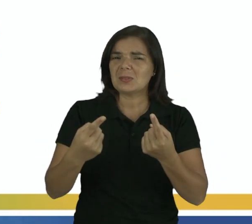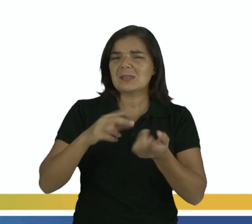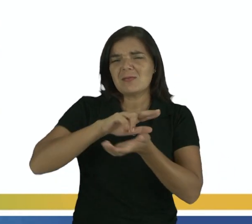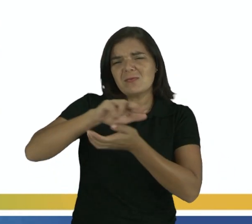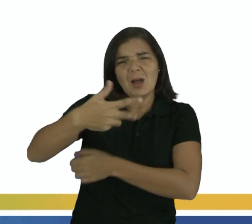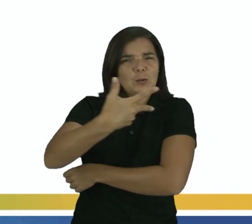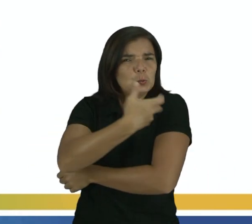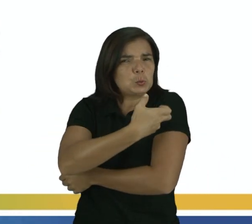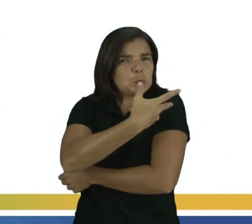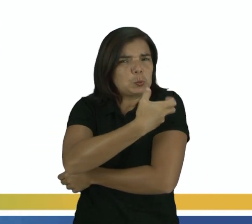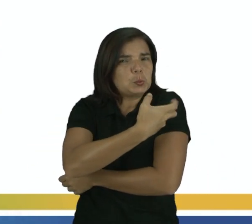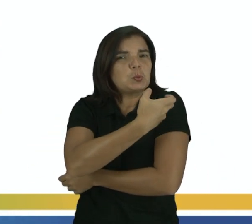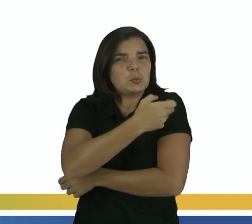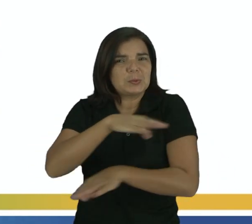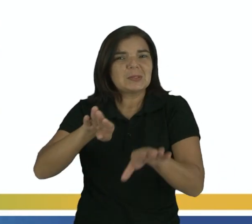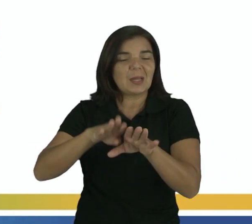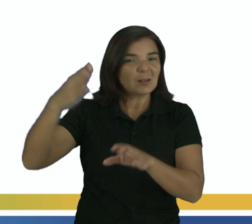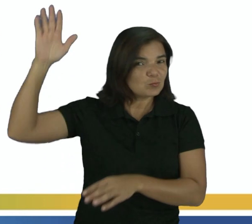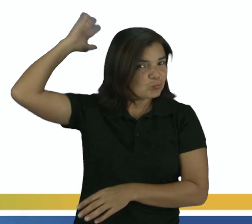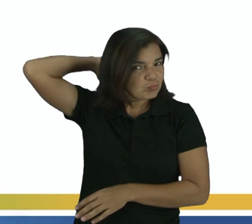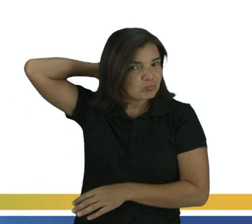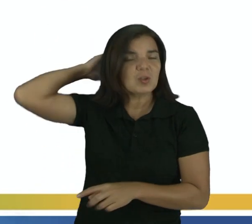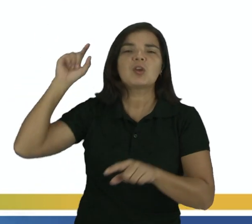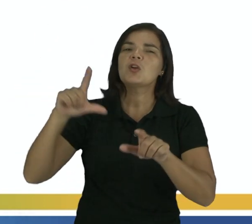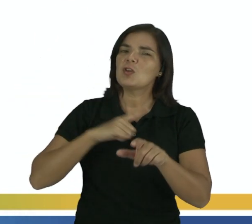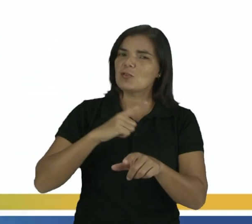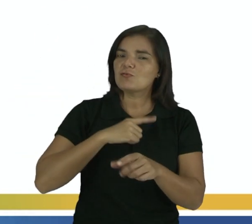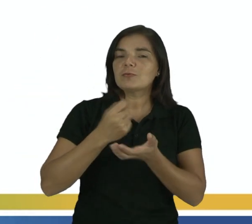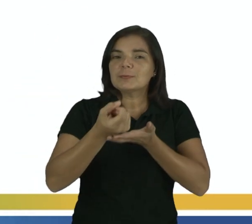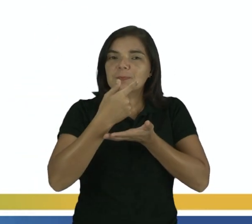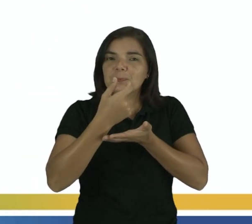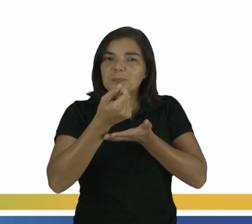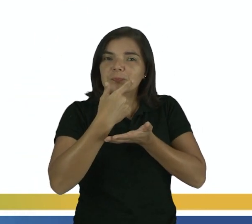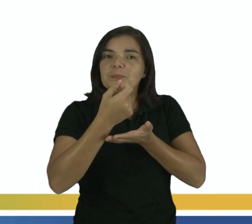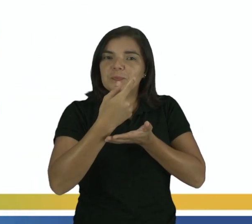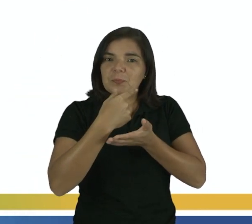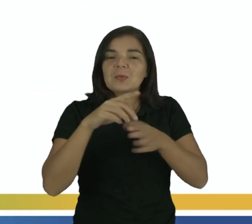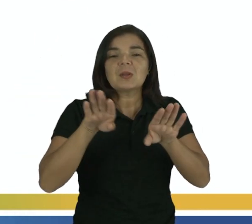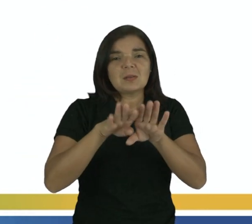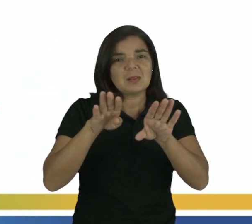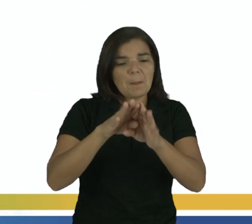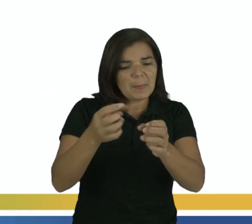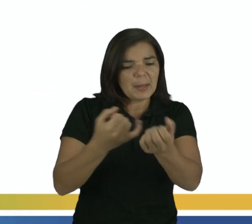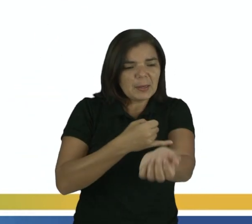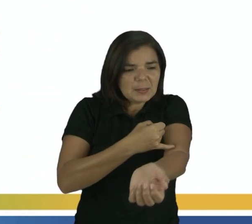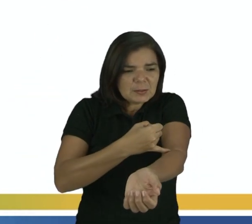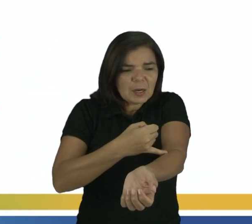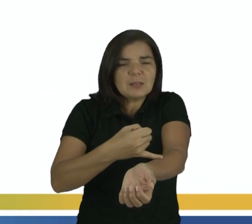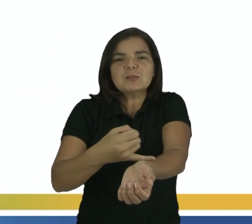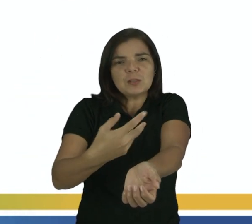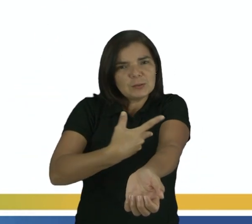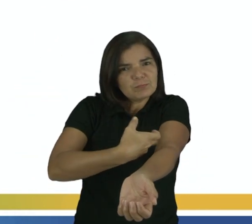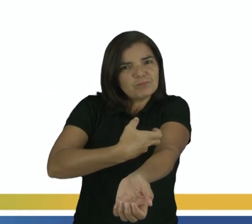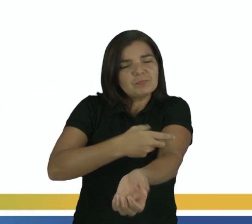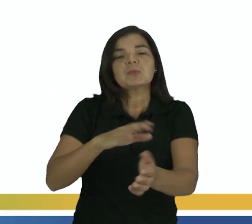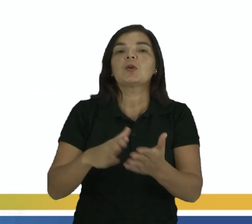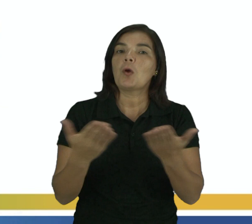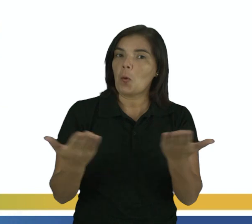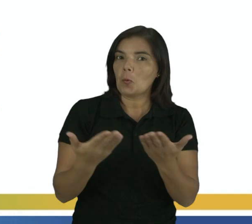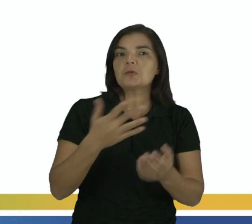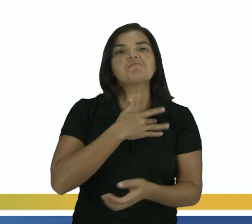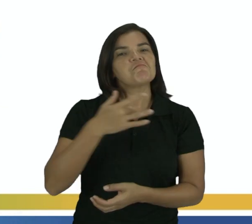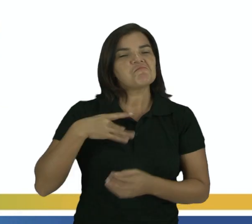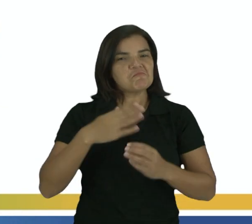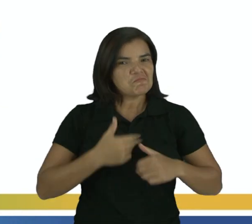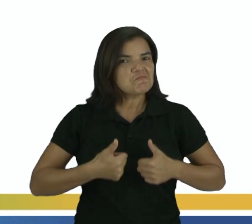diversas injeções, inclusive nas costas, e tive que tomar remédio intravenoso, o que não foi nada bom. Hoje, sou saudável